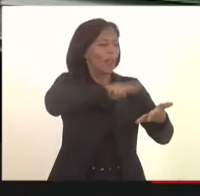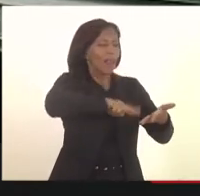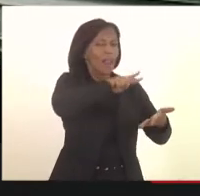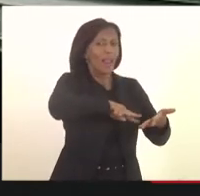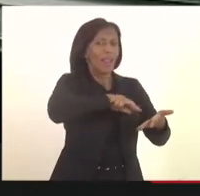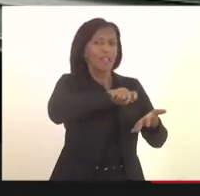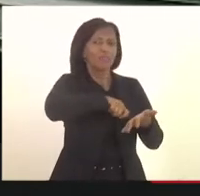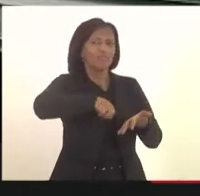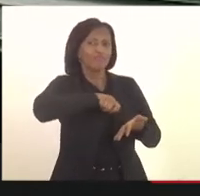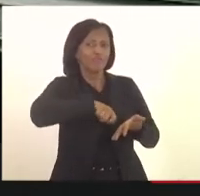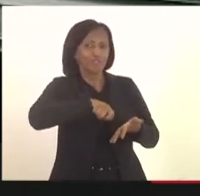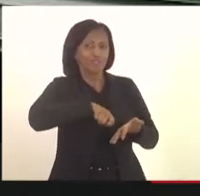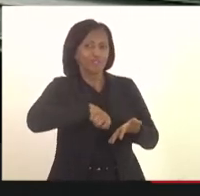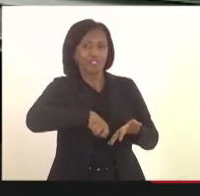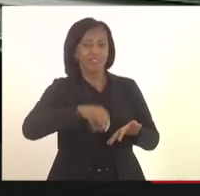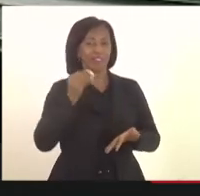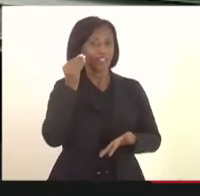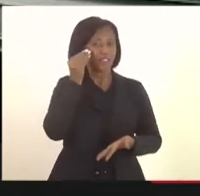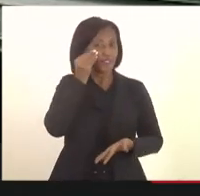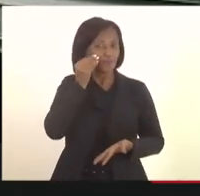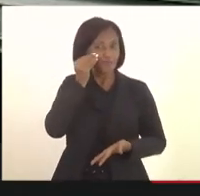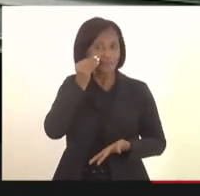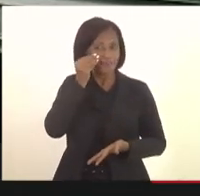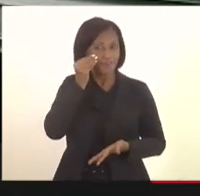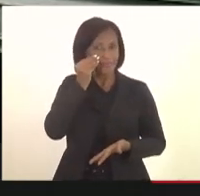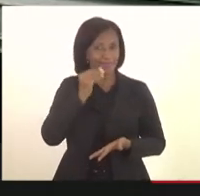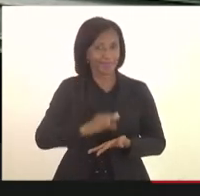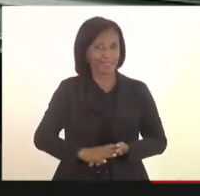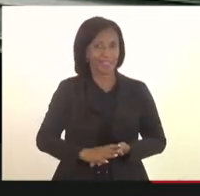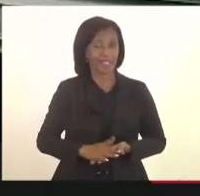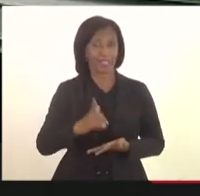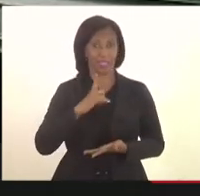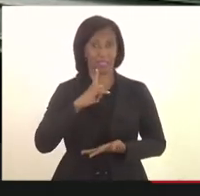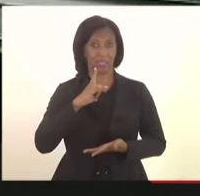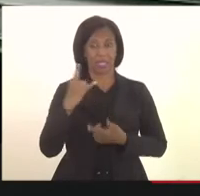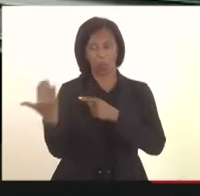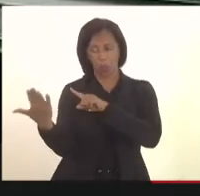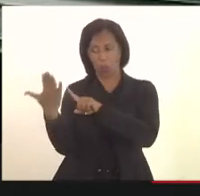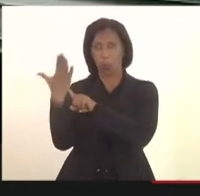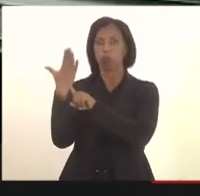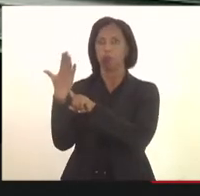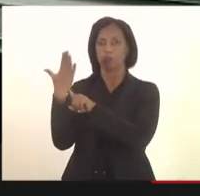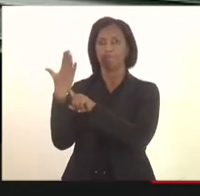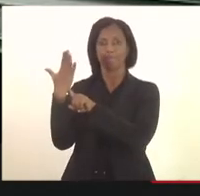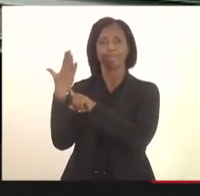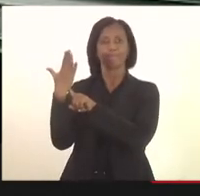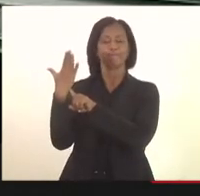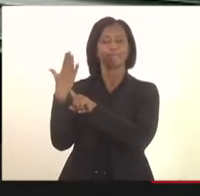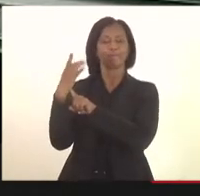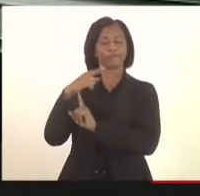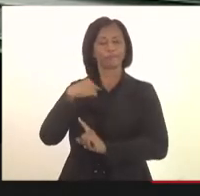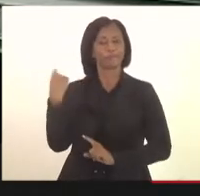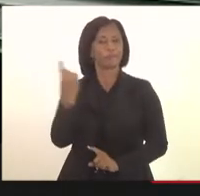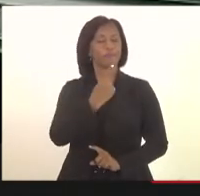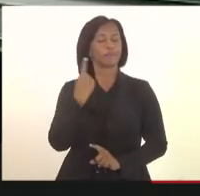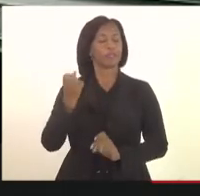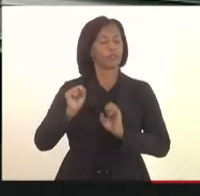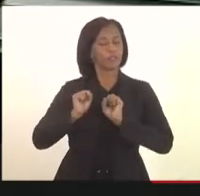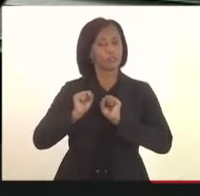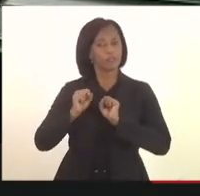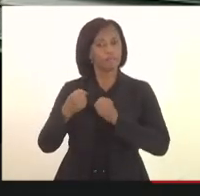Ocorre que a nossa experiência tem nos mostrado que nós estamos